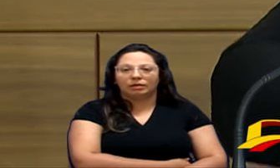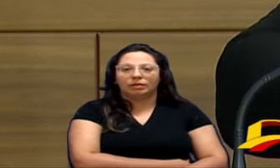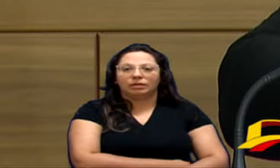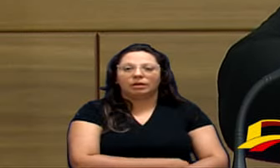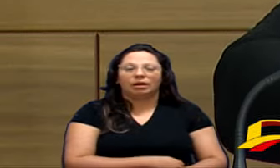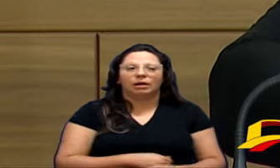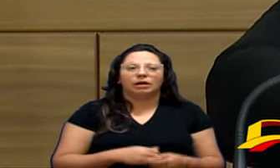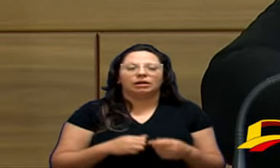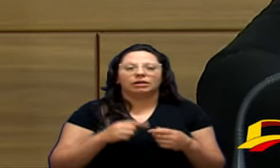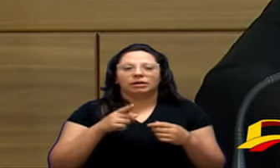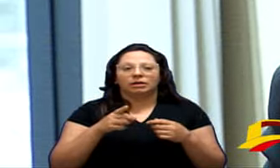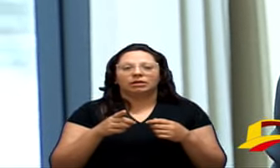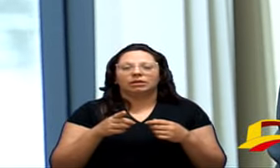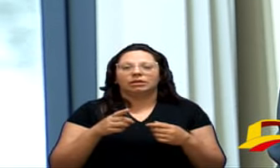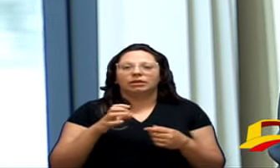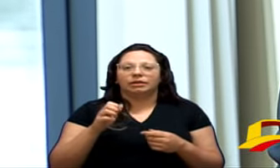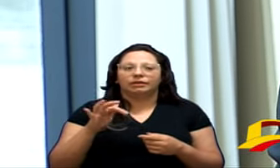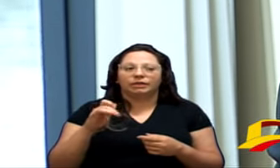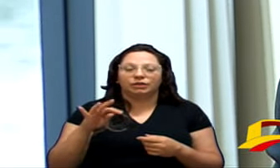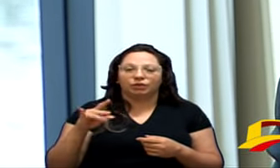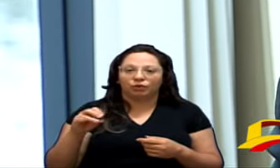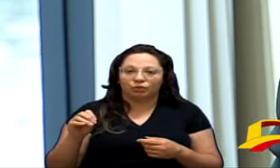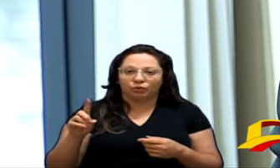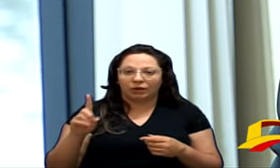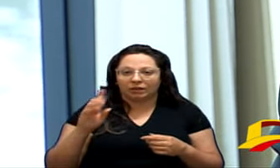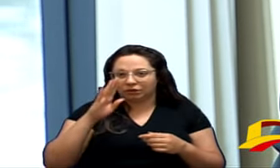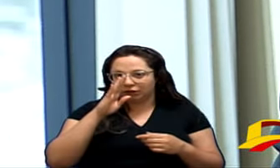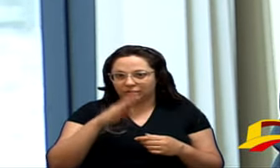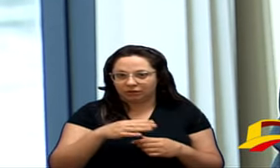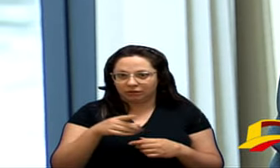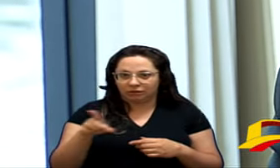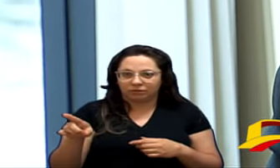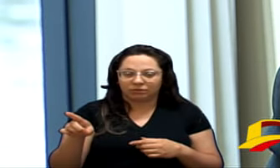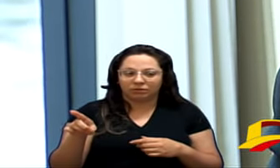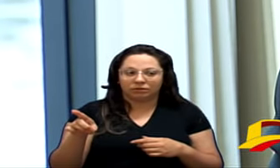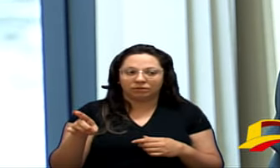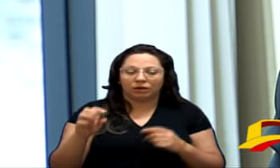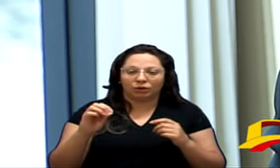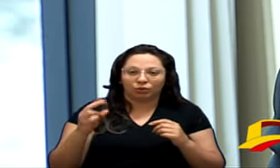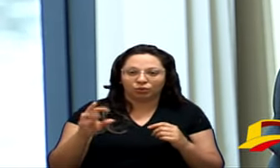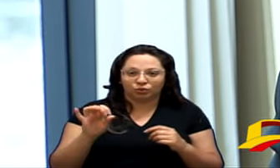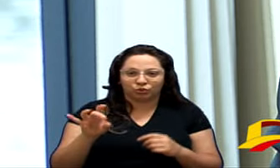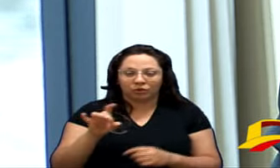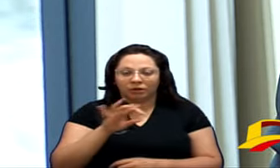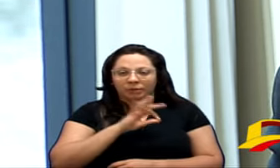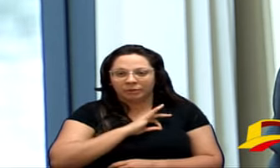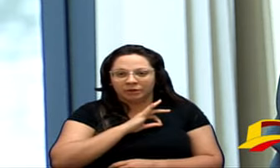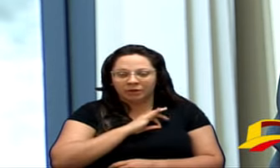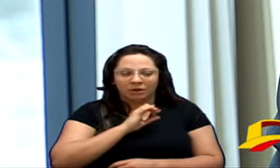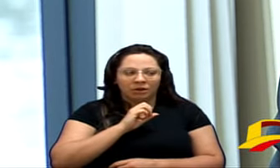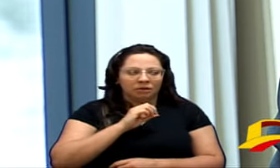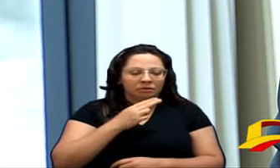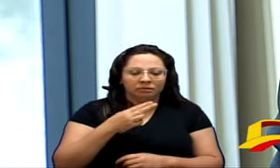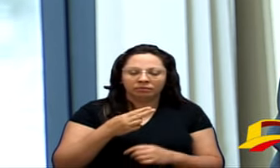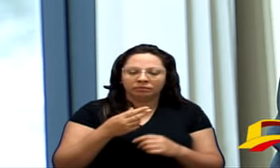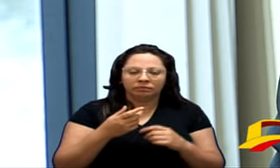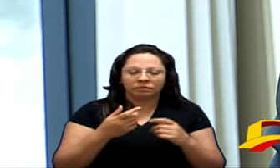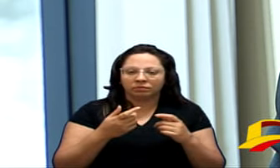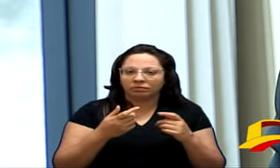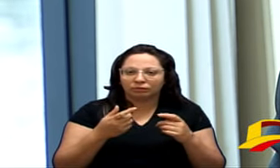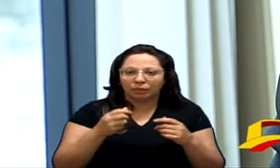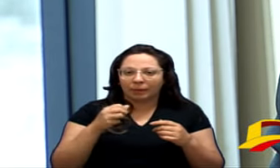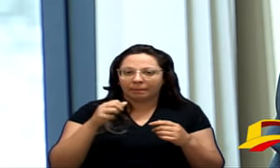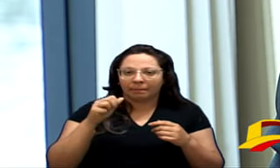esse efetivo ele é é direcionado ou ele é só da guarda municipal ou entra